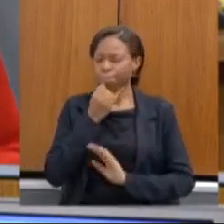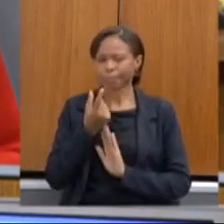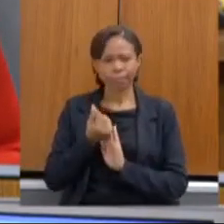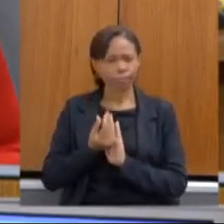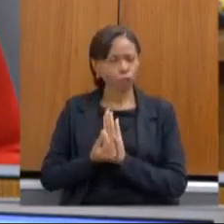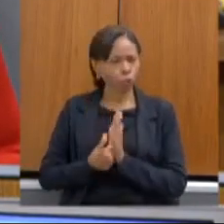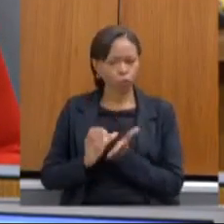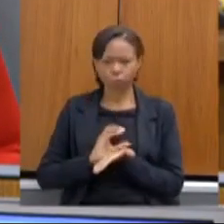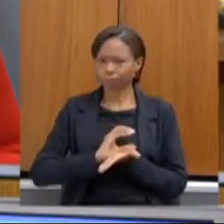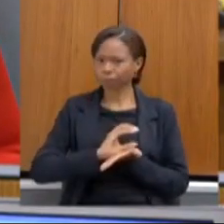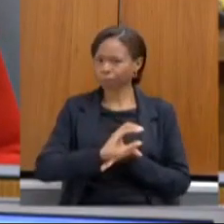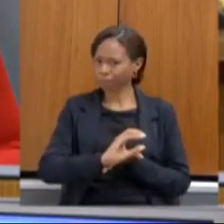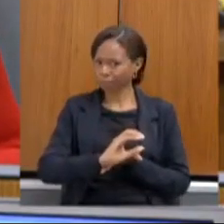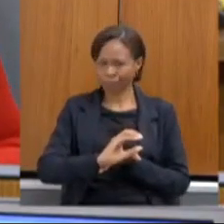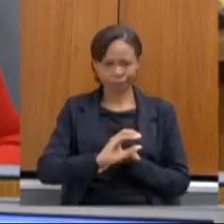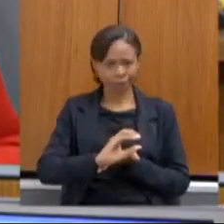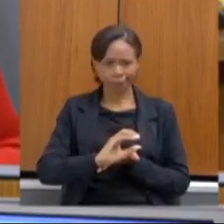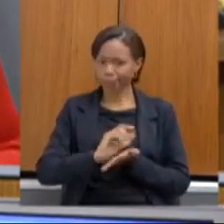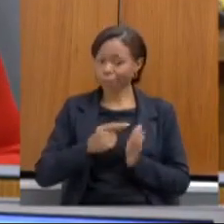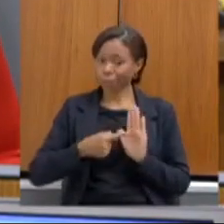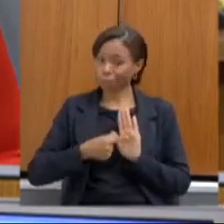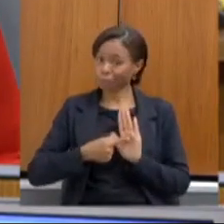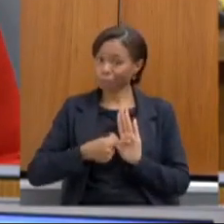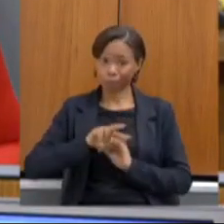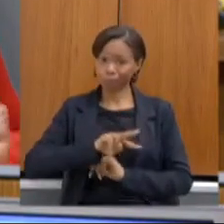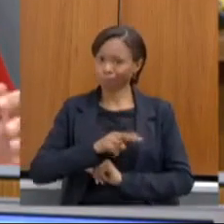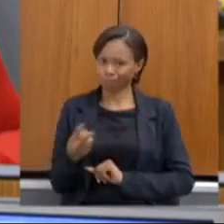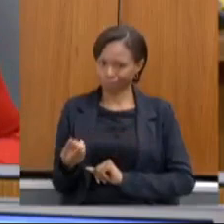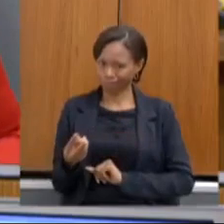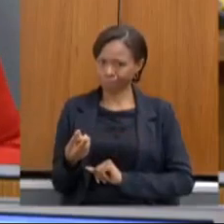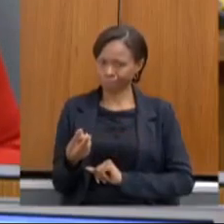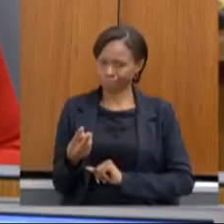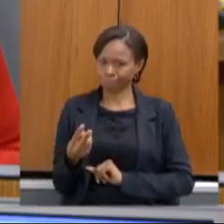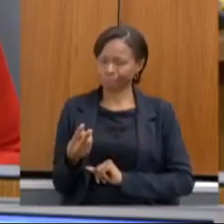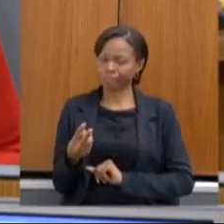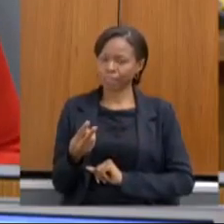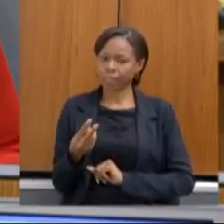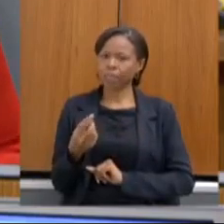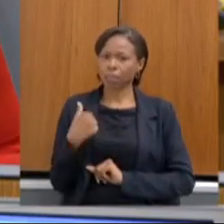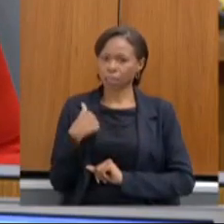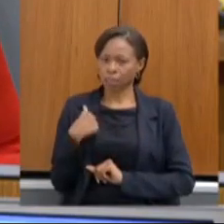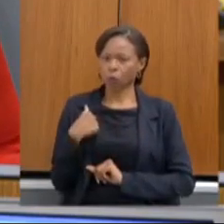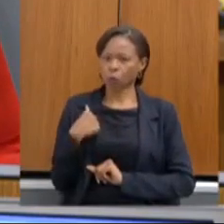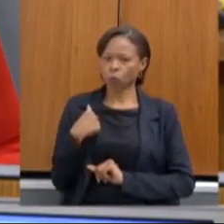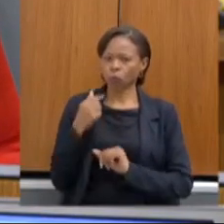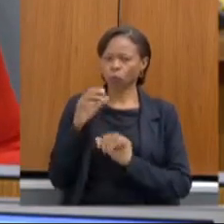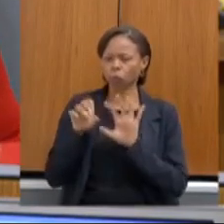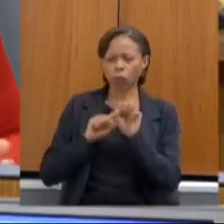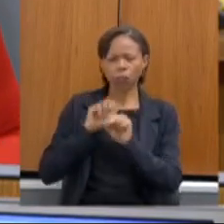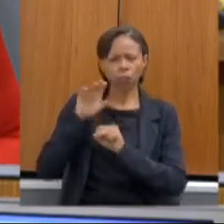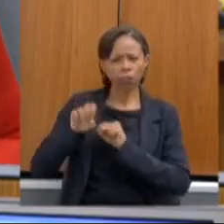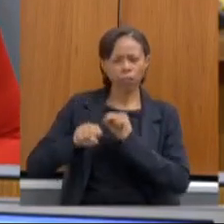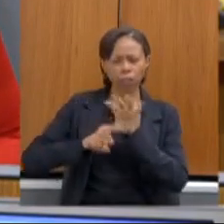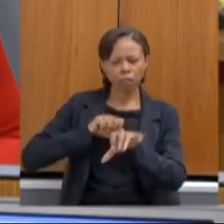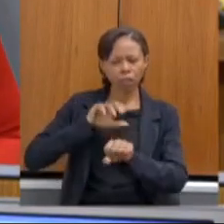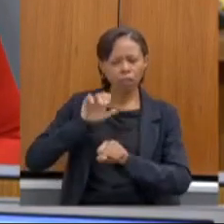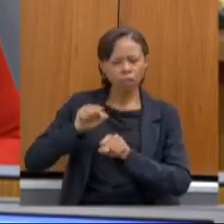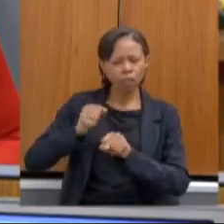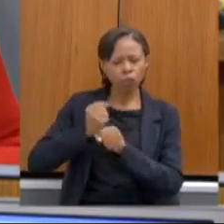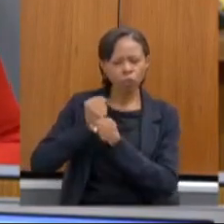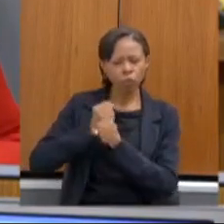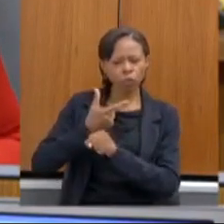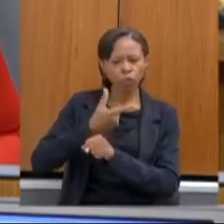orçamento nos mostra o contrário sistematicamente eu peguei dos últimos eu peguei de